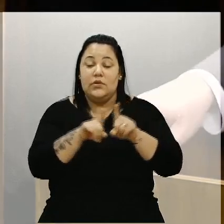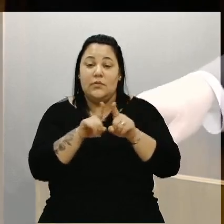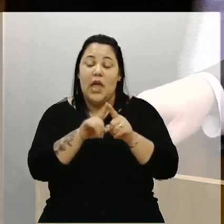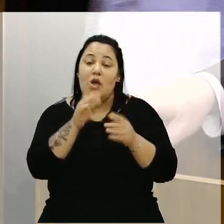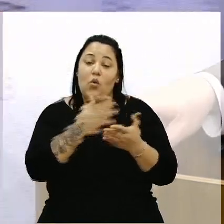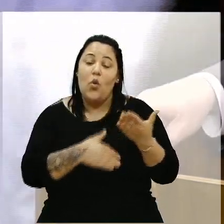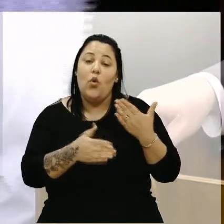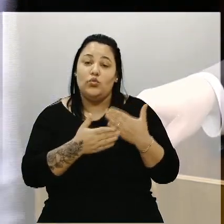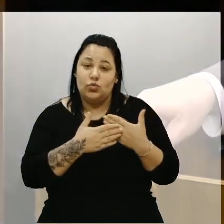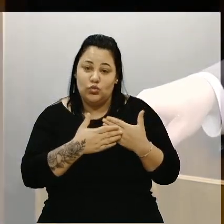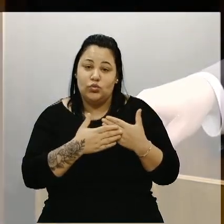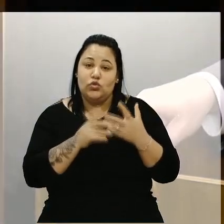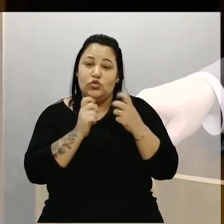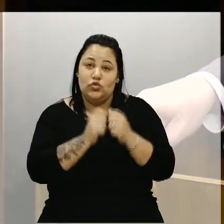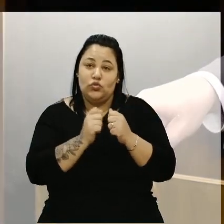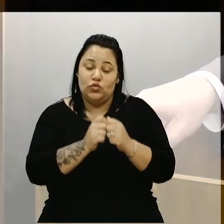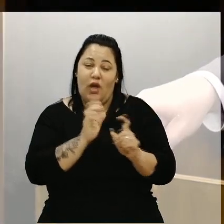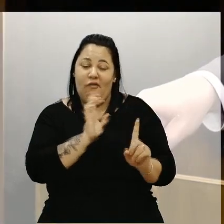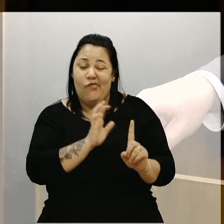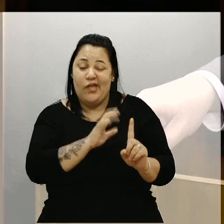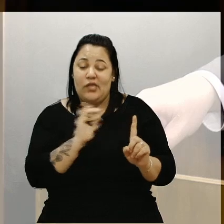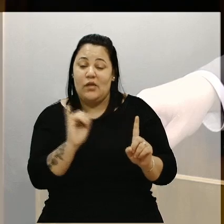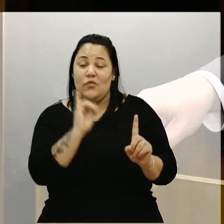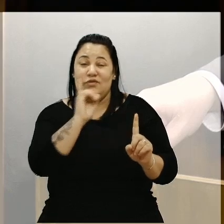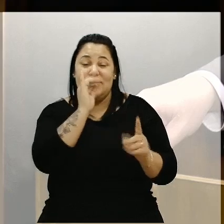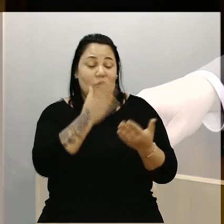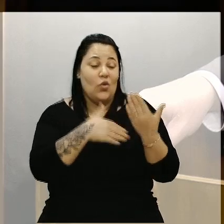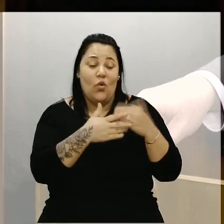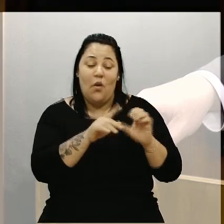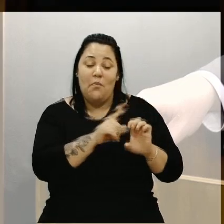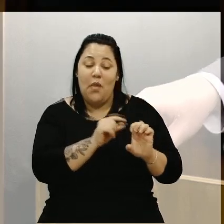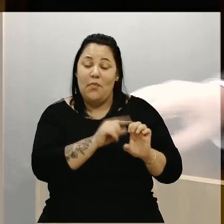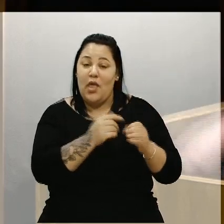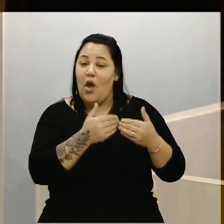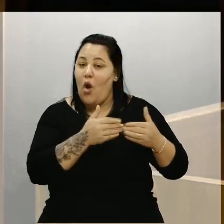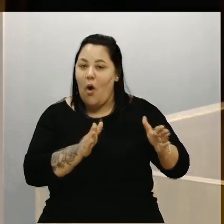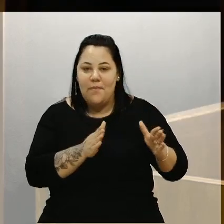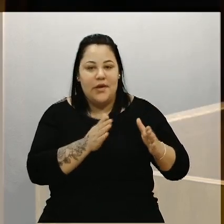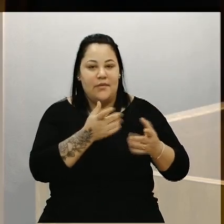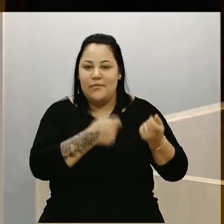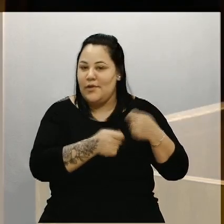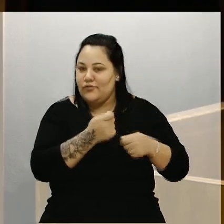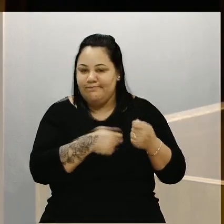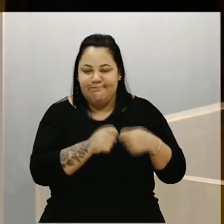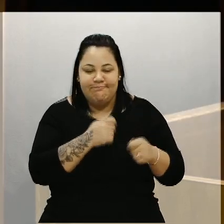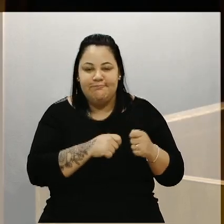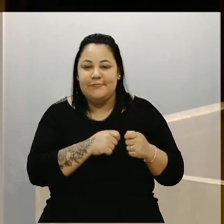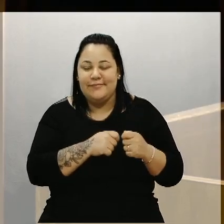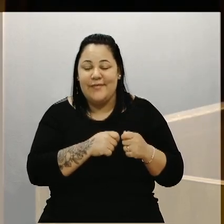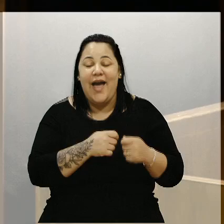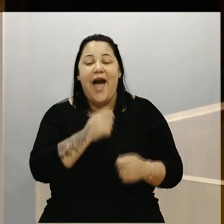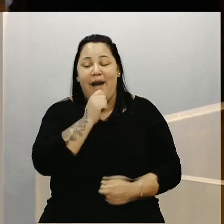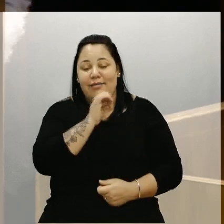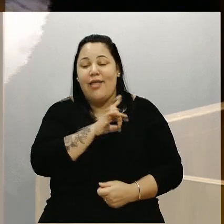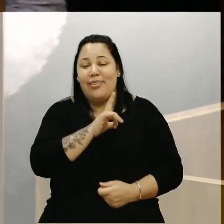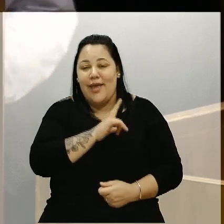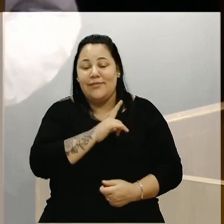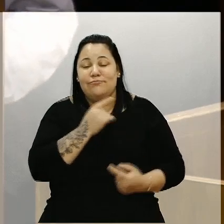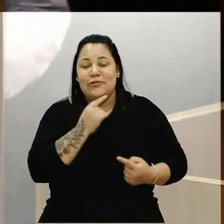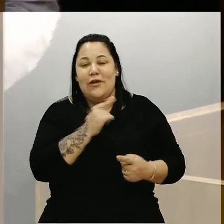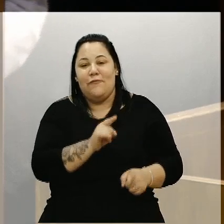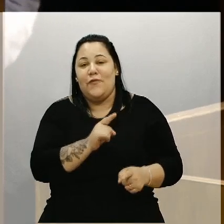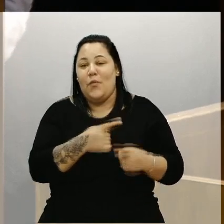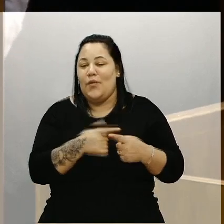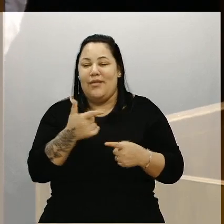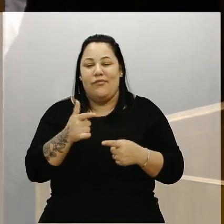apesar de sua relevância, esses empreendimentos ainda enfrentam desafios consideráveis, como o acesso ao crédito, a alta